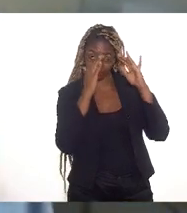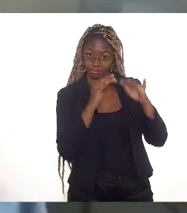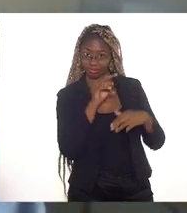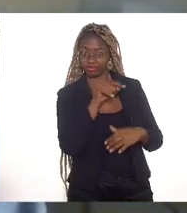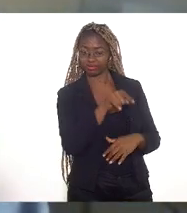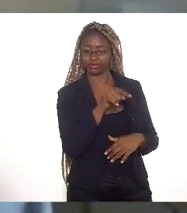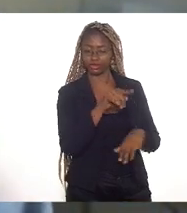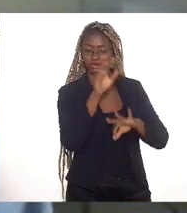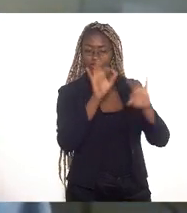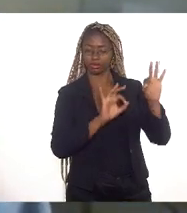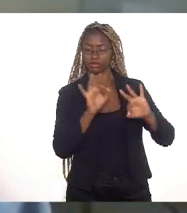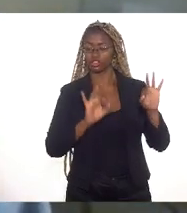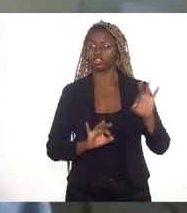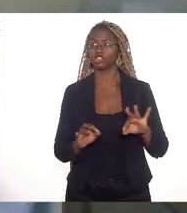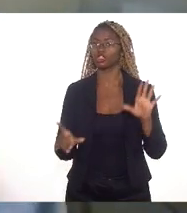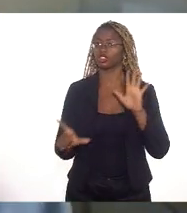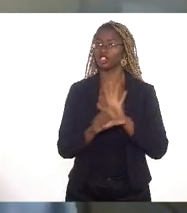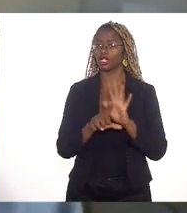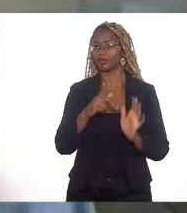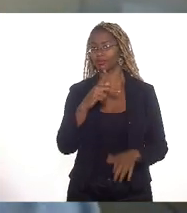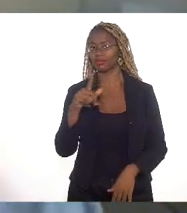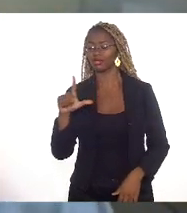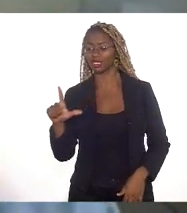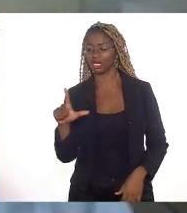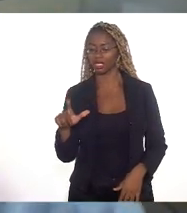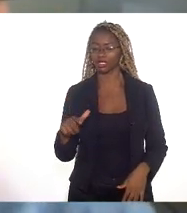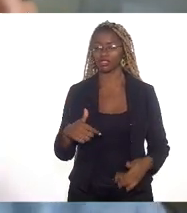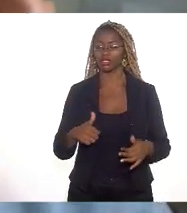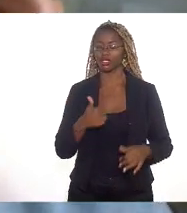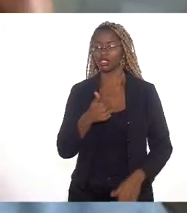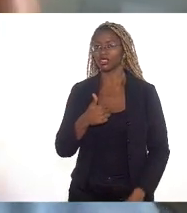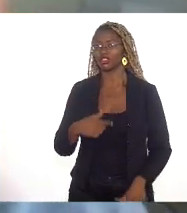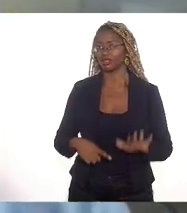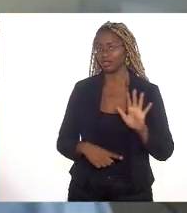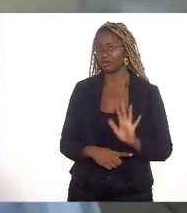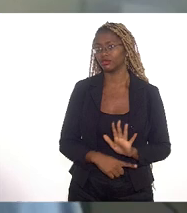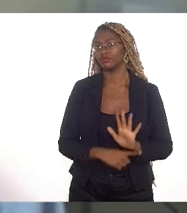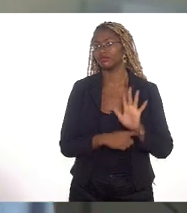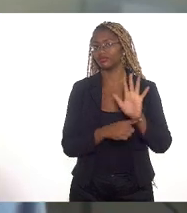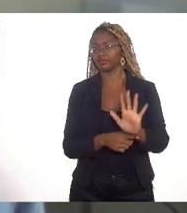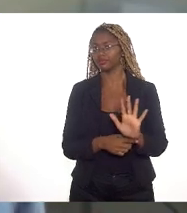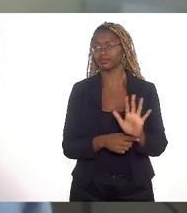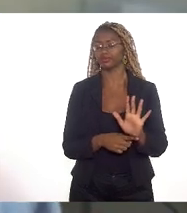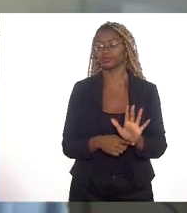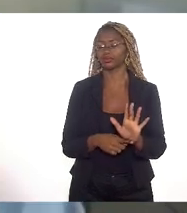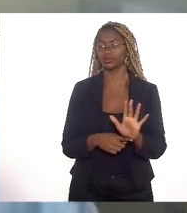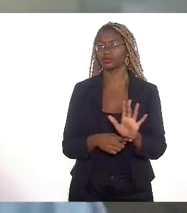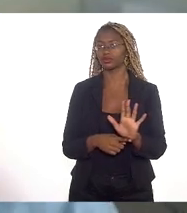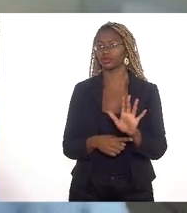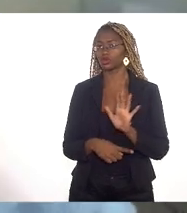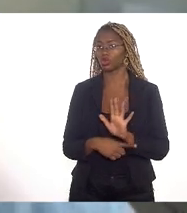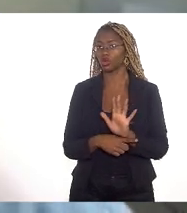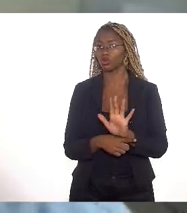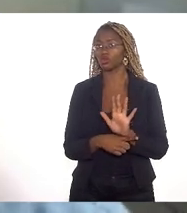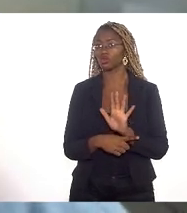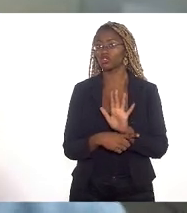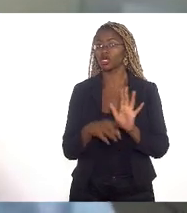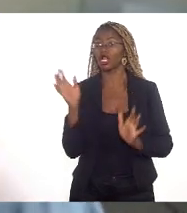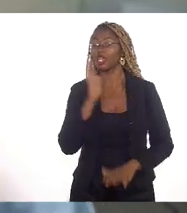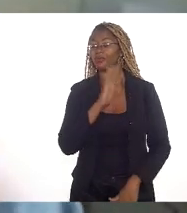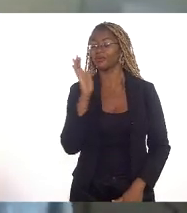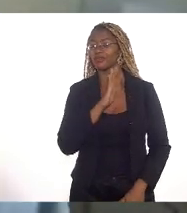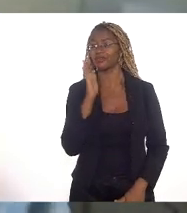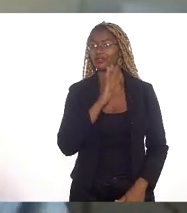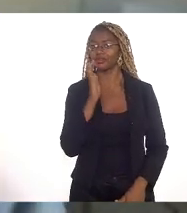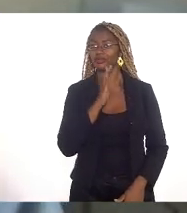o seu projeto de lei, né, do auxílio de benefício, de auxílio fiscal, de auxílio